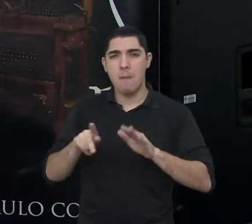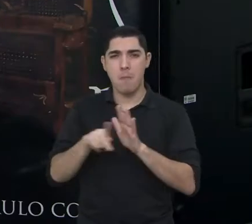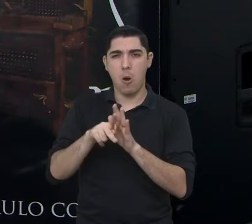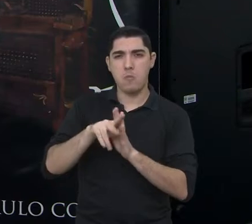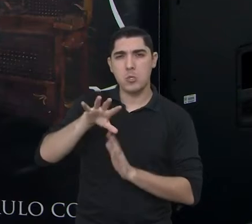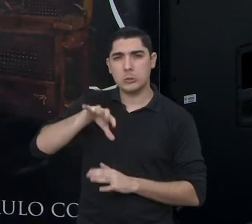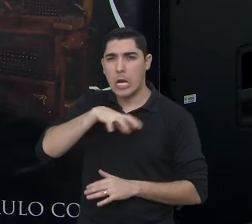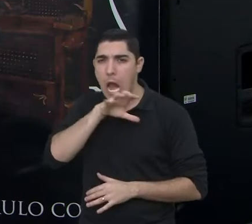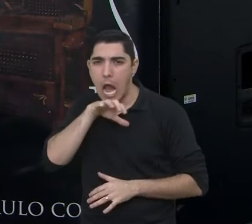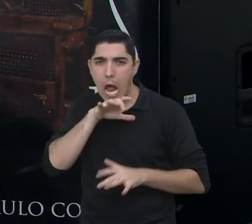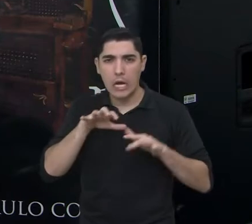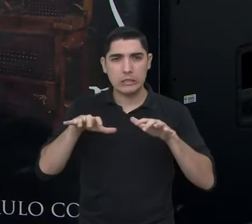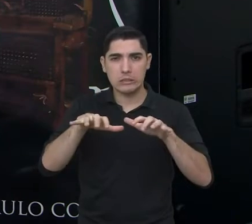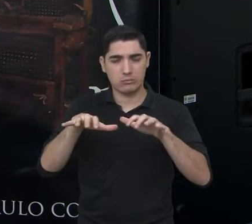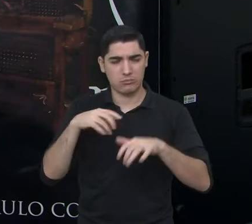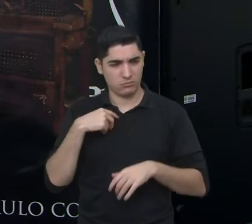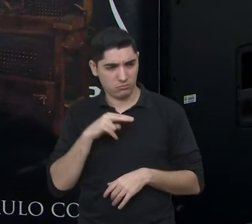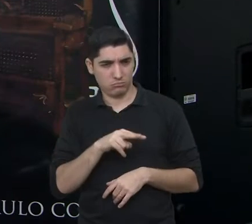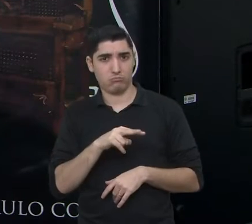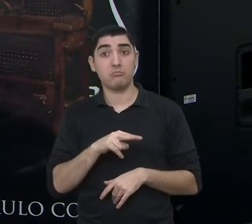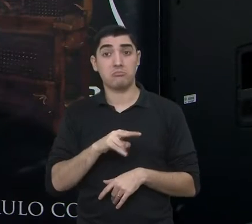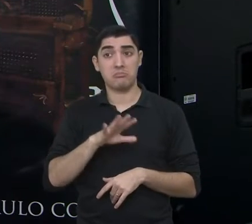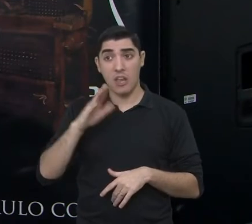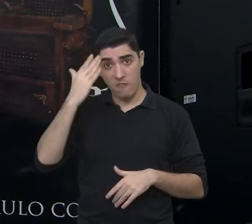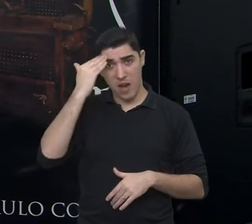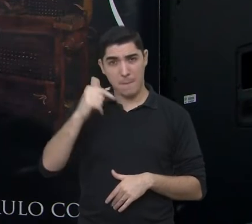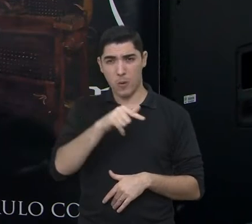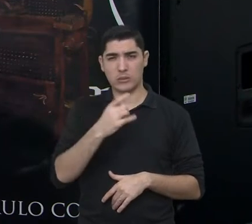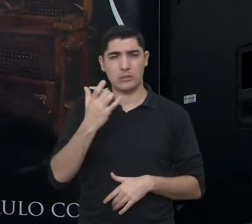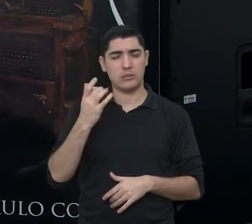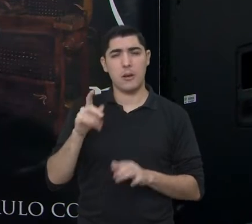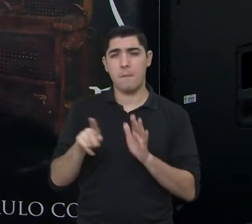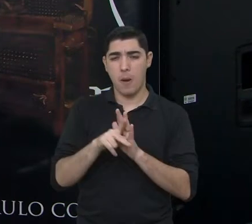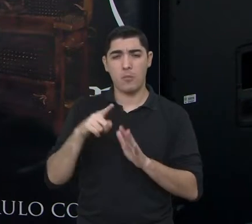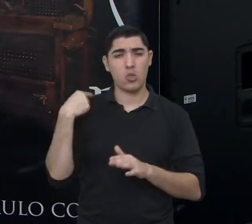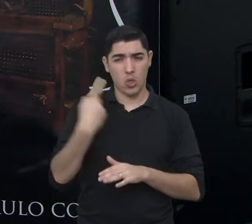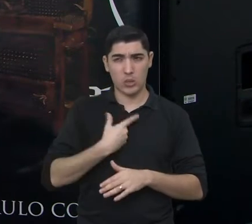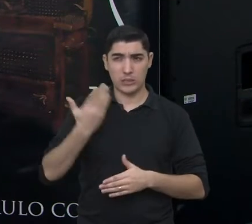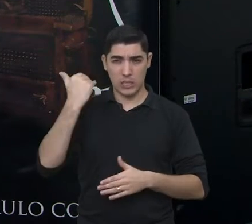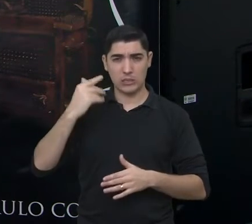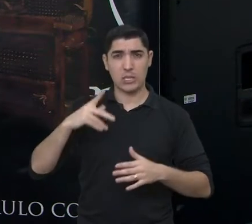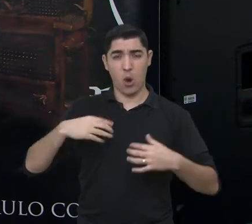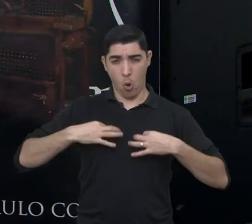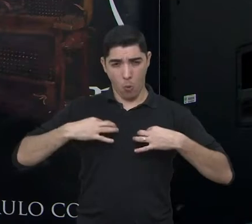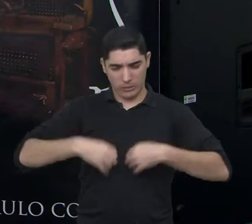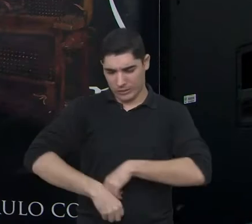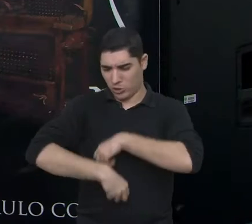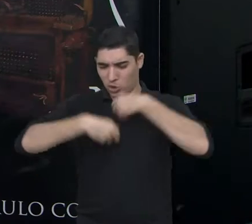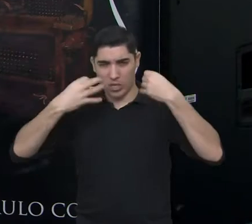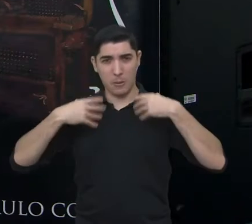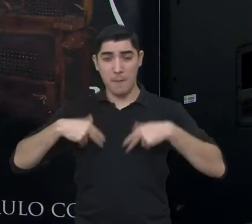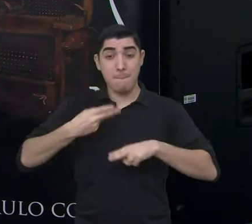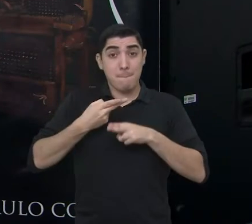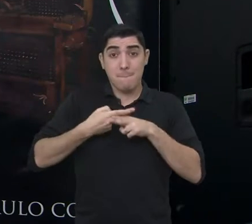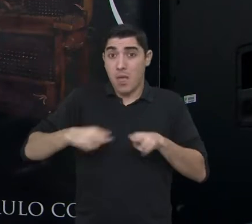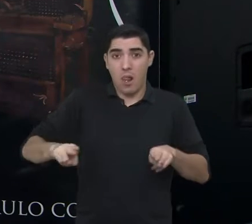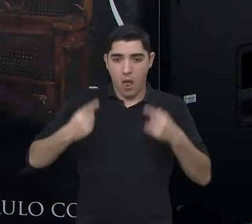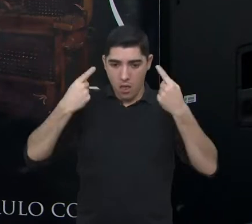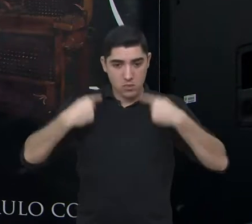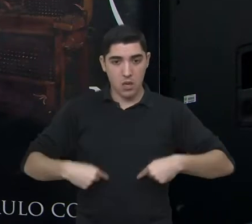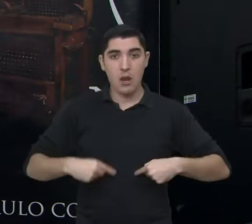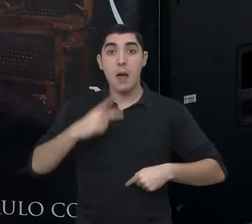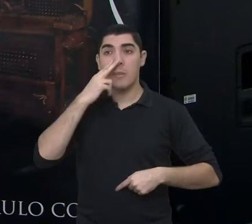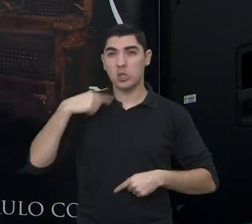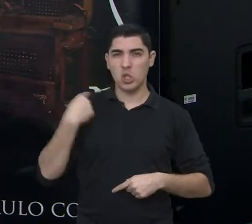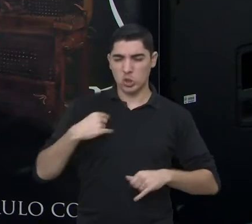Eles sentavam a gente numa cadeira, e a gente, evidentemente, a gente tinha já tirado toda a roupa, certo? E ali realmente